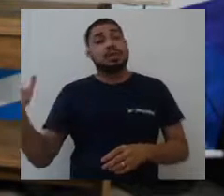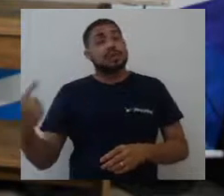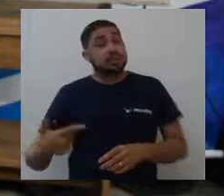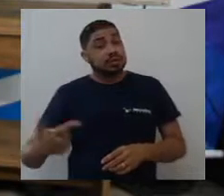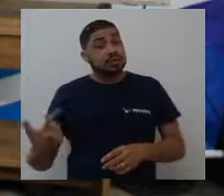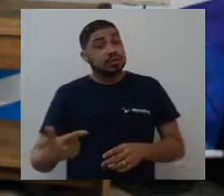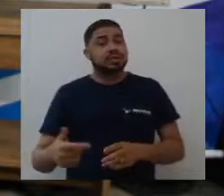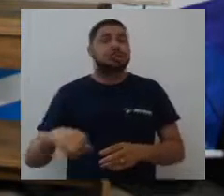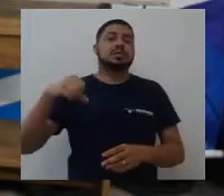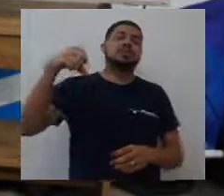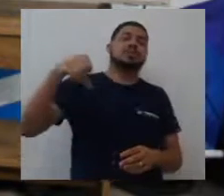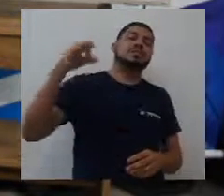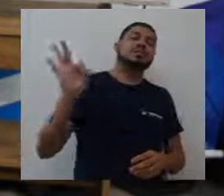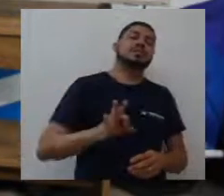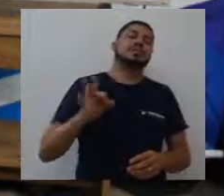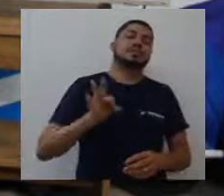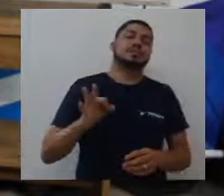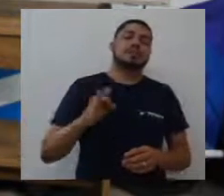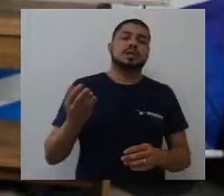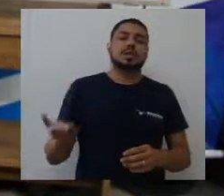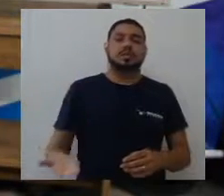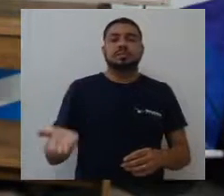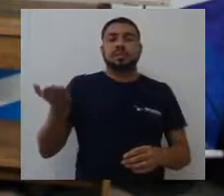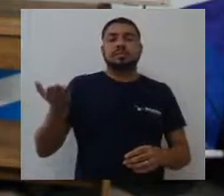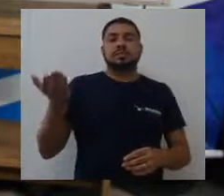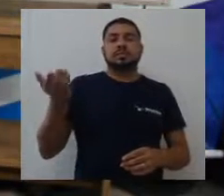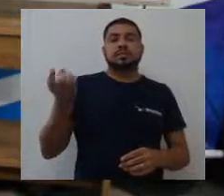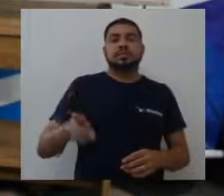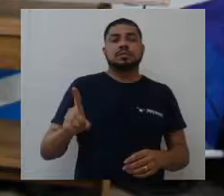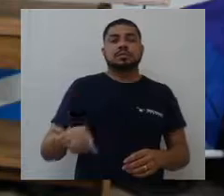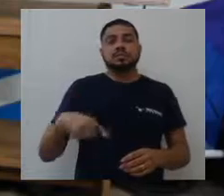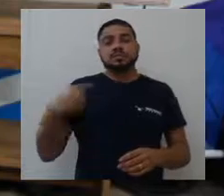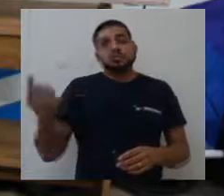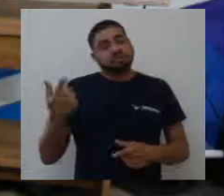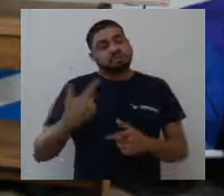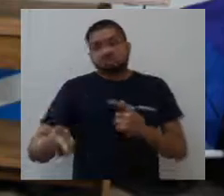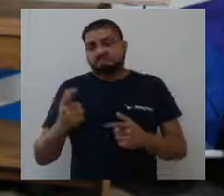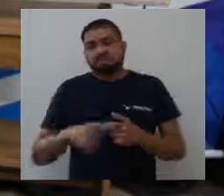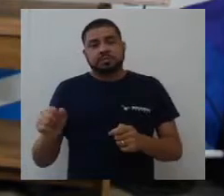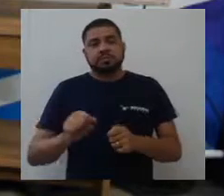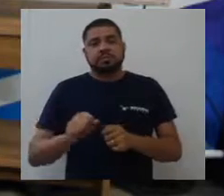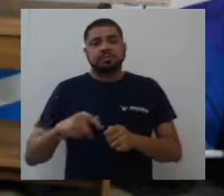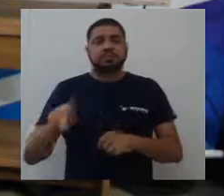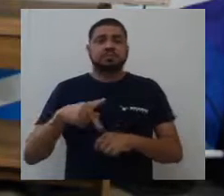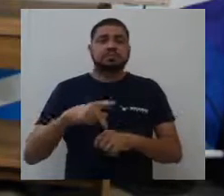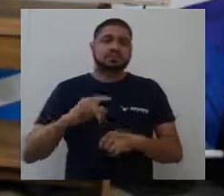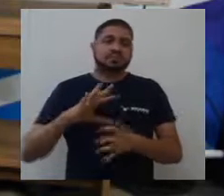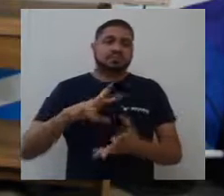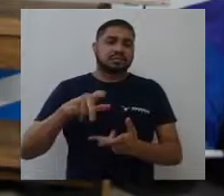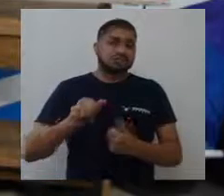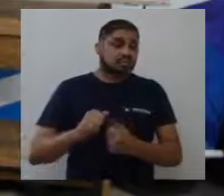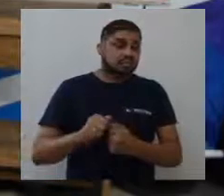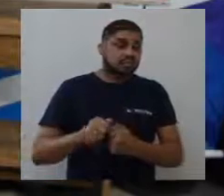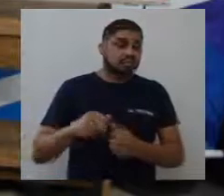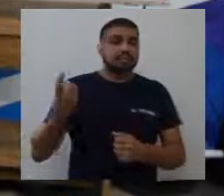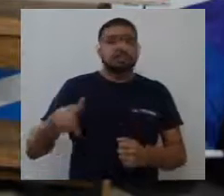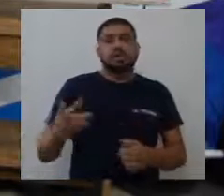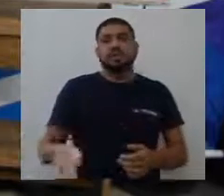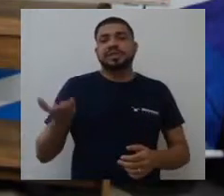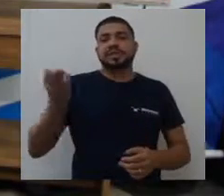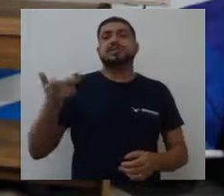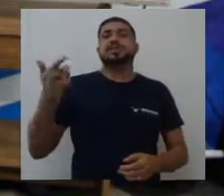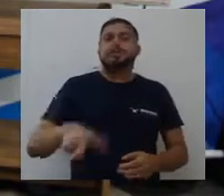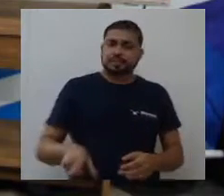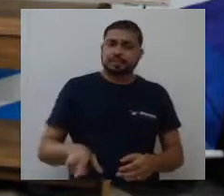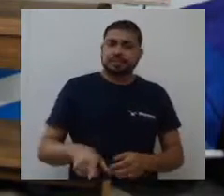valorização de 9%. Ou seja, aumentou o dólar num dia, no outro, problemas aconteceram no país, no mundo, o dólar aumentou novamente. Ou seja, o dólar